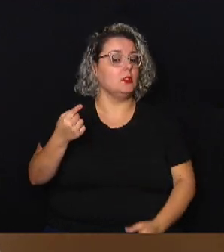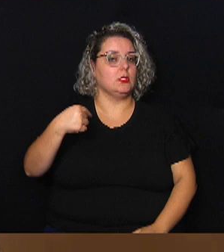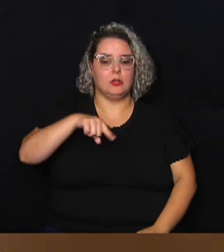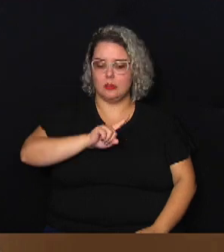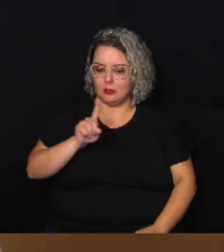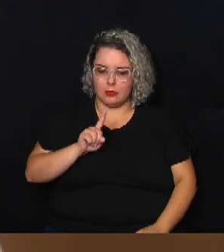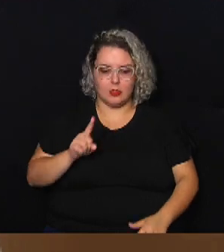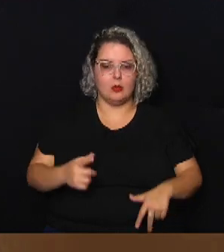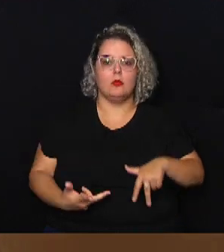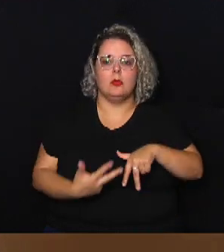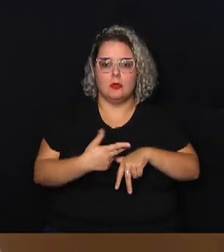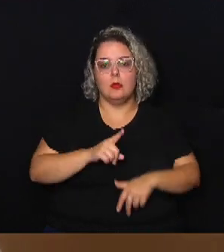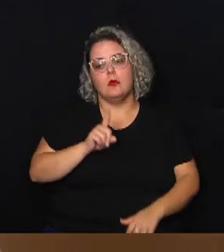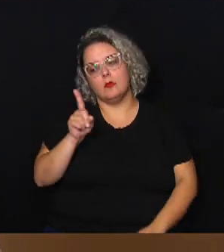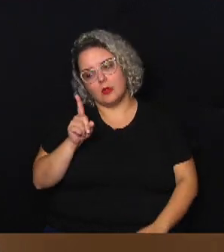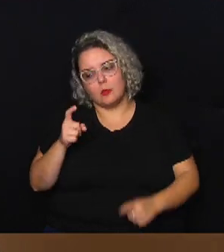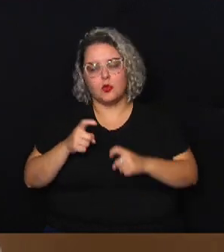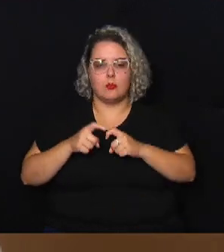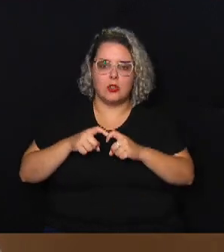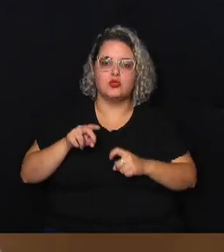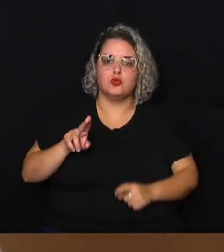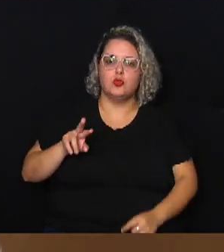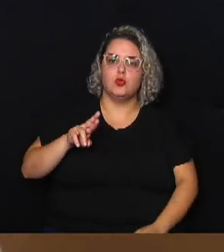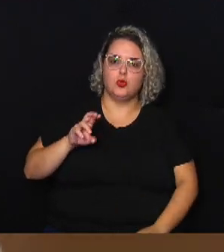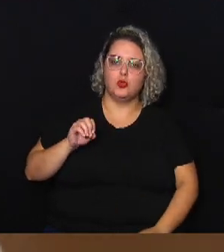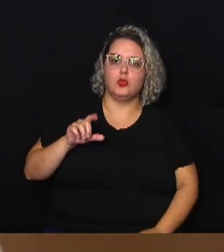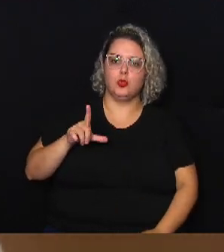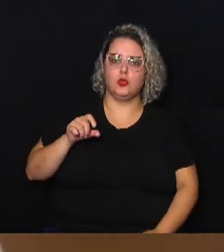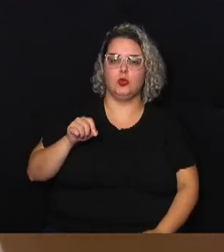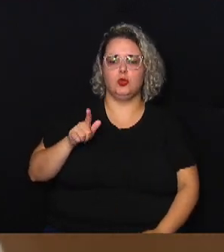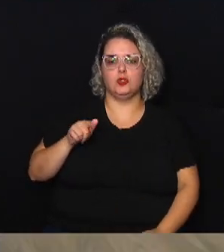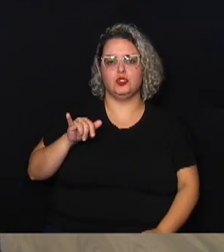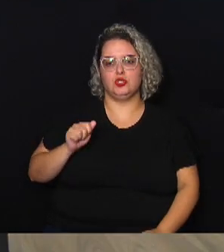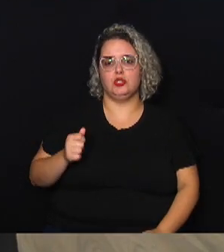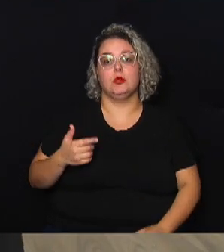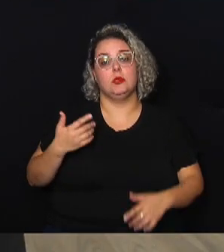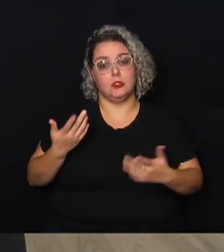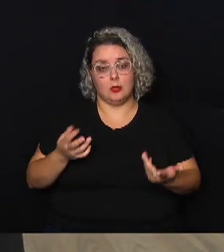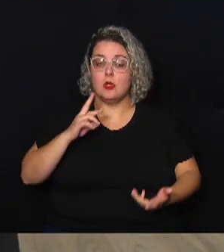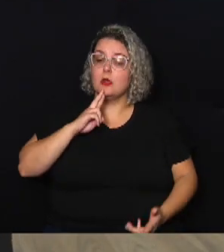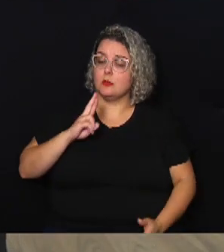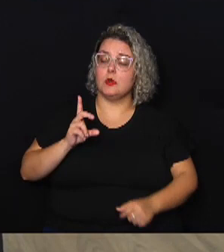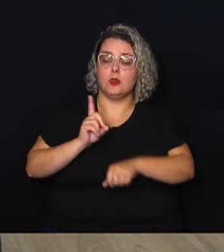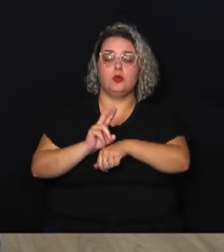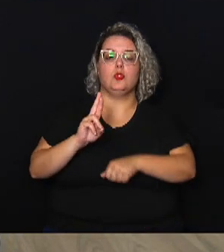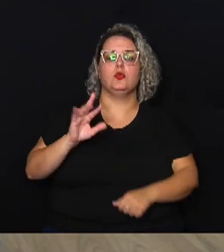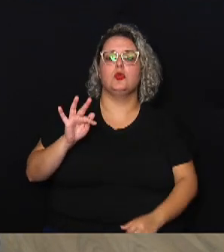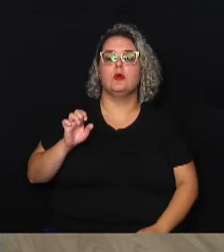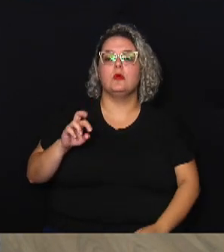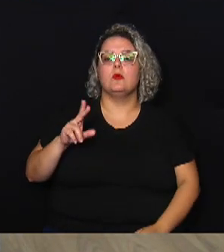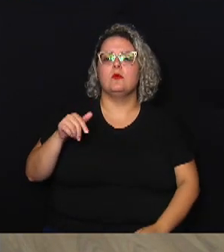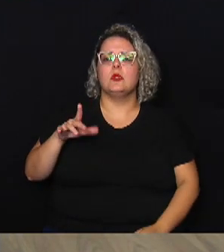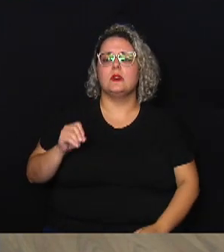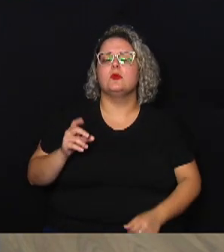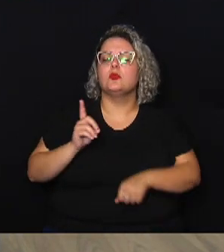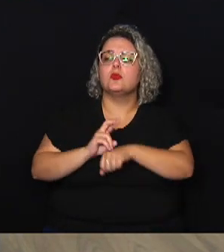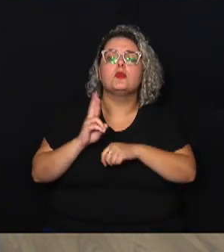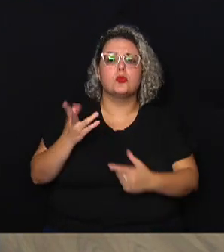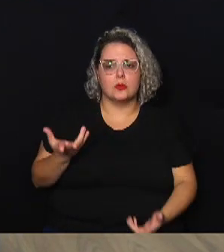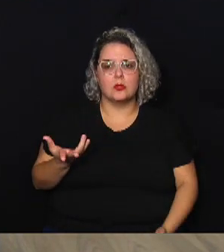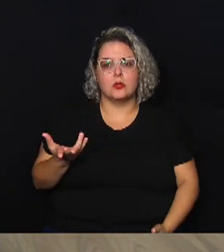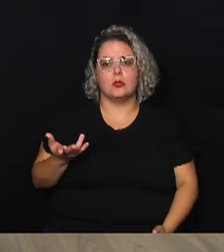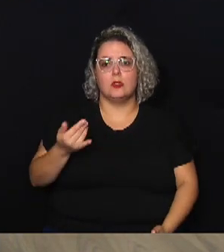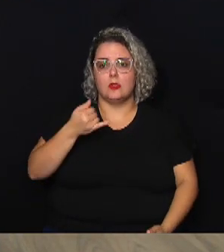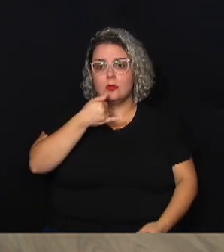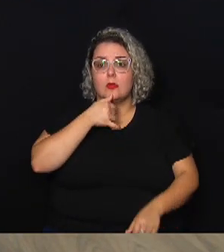plástica, é um paciente que vai para o urologista. Tá, então, a resposta do Dr. Fernando. Doutor, infelizmente aqui o